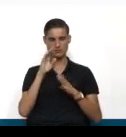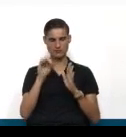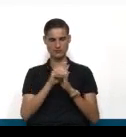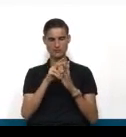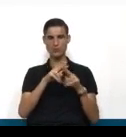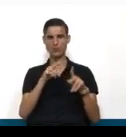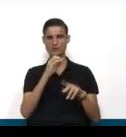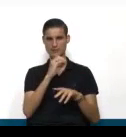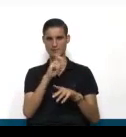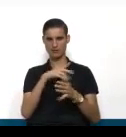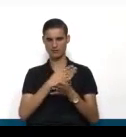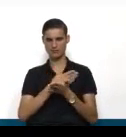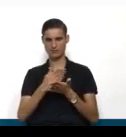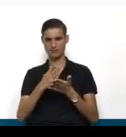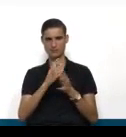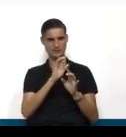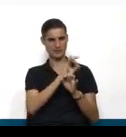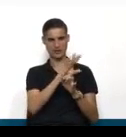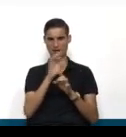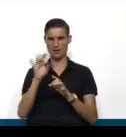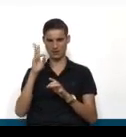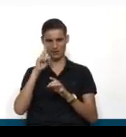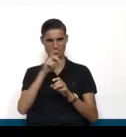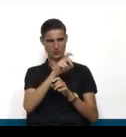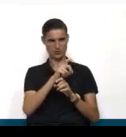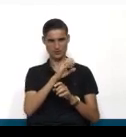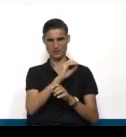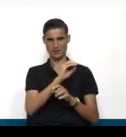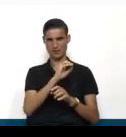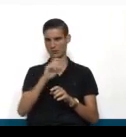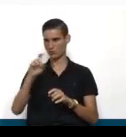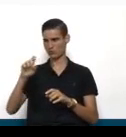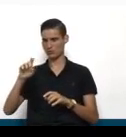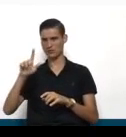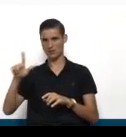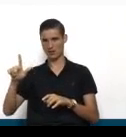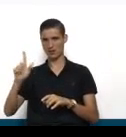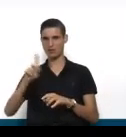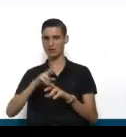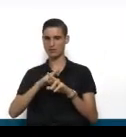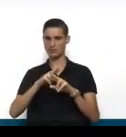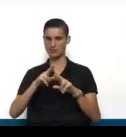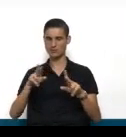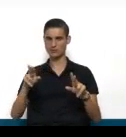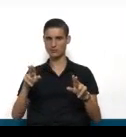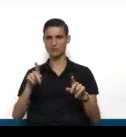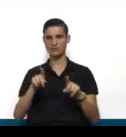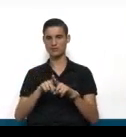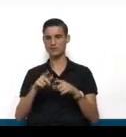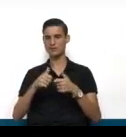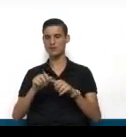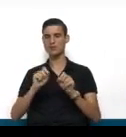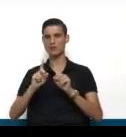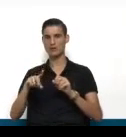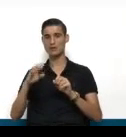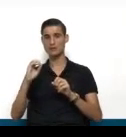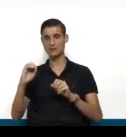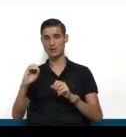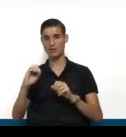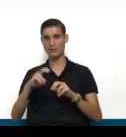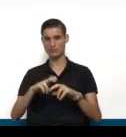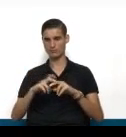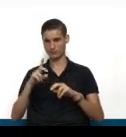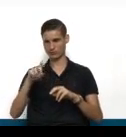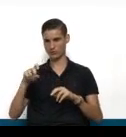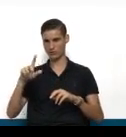a 0, que são as minhas extremidades, lembra que meu x igual a 0 é uma extremidade da corda, e o meu x igual